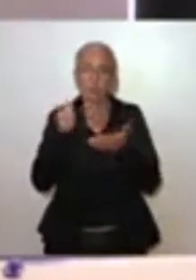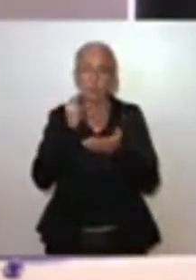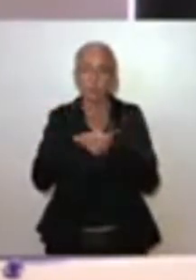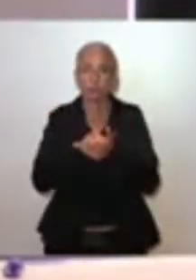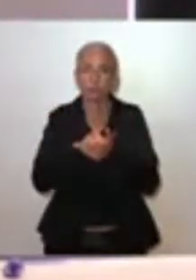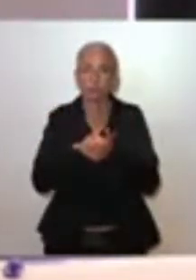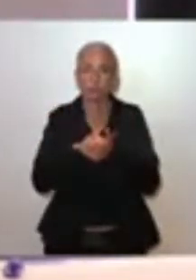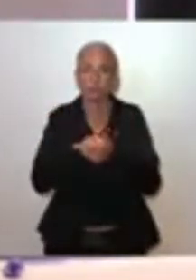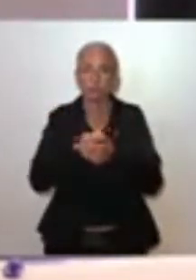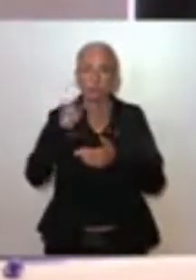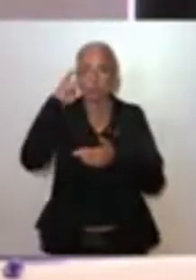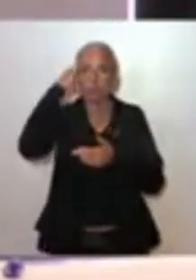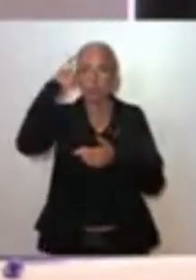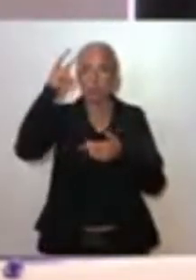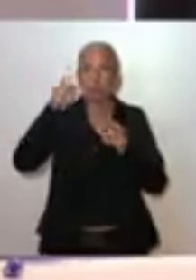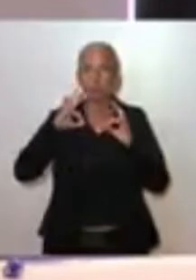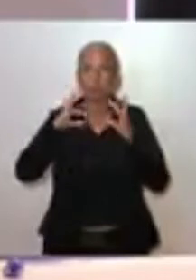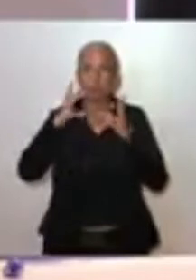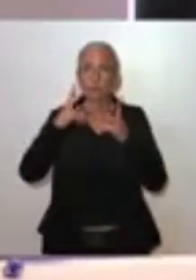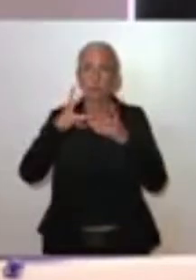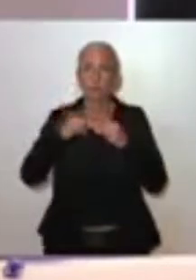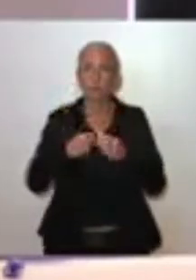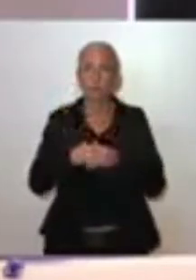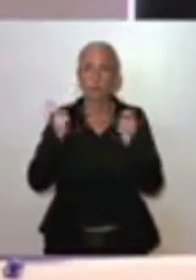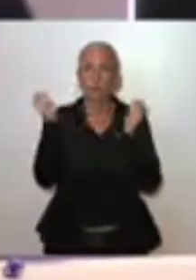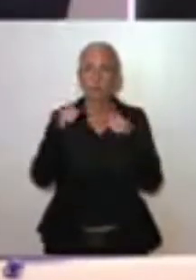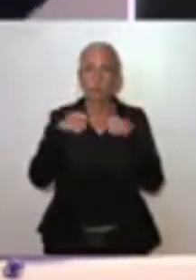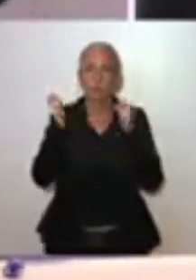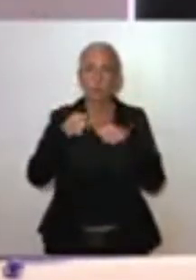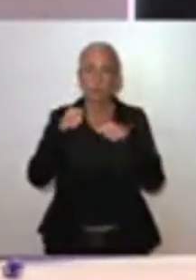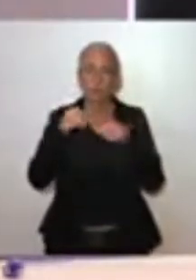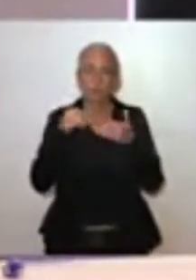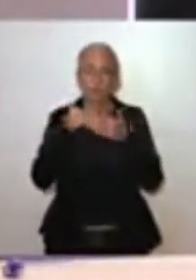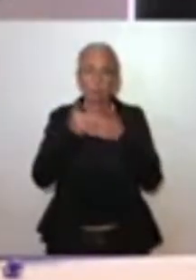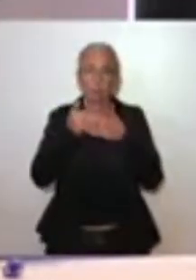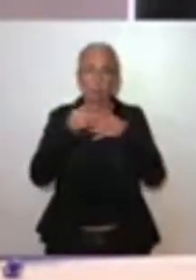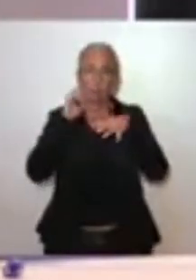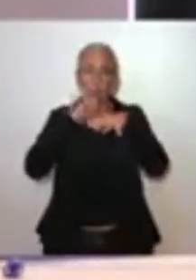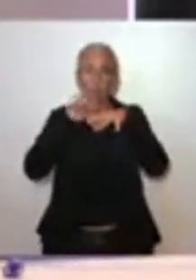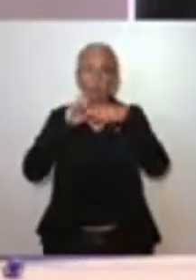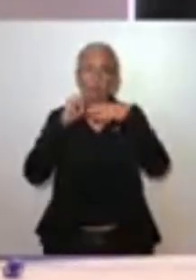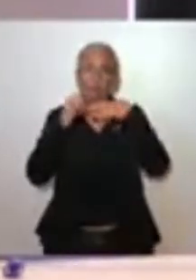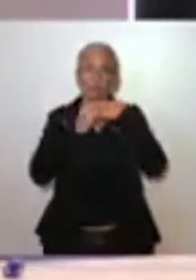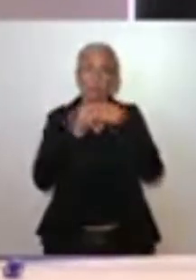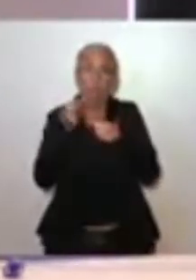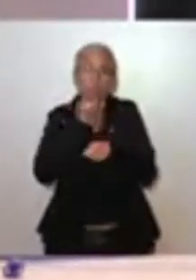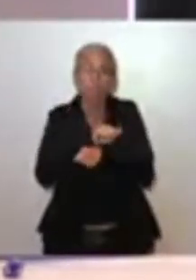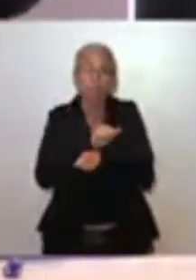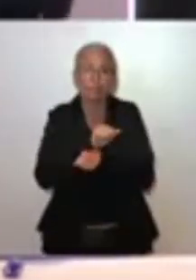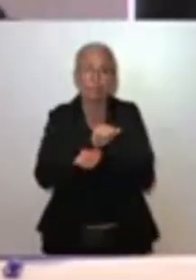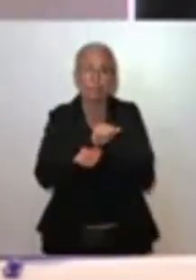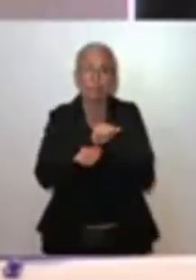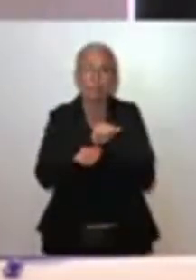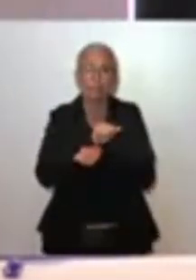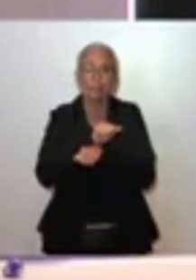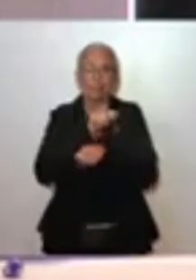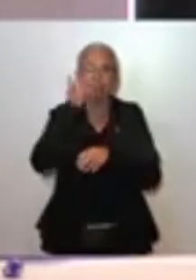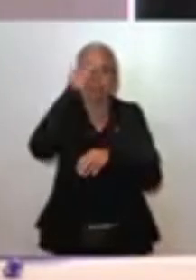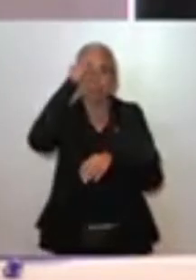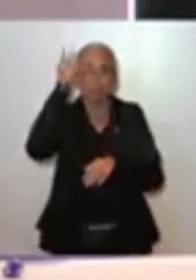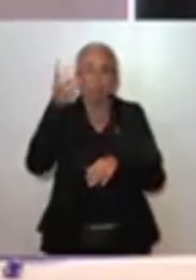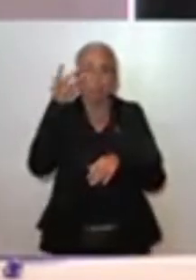e o pensamento geral mas que nós precisamos empurrar as fake News para as pessoas que queiram